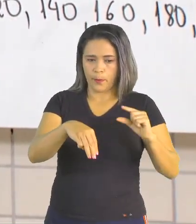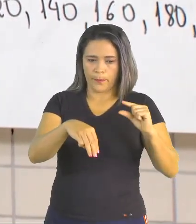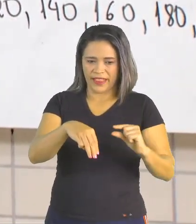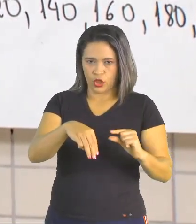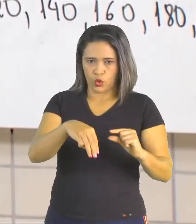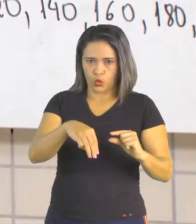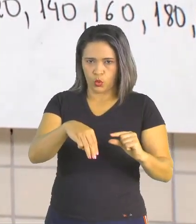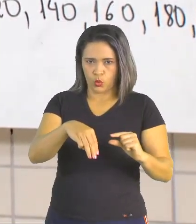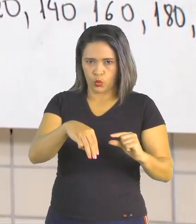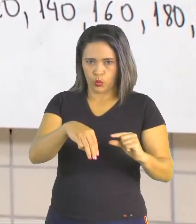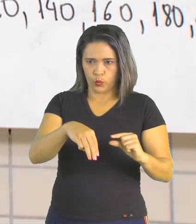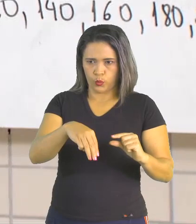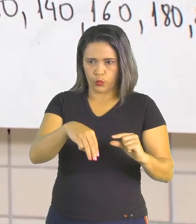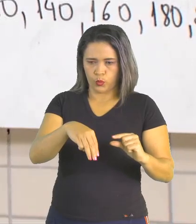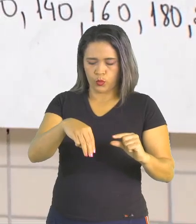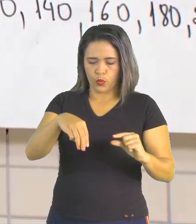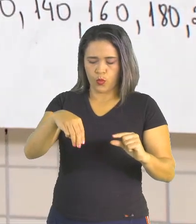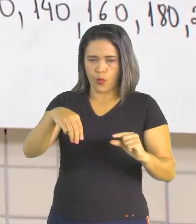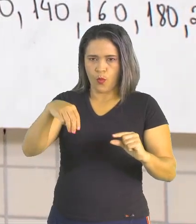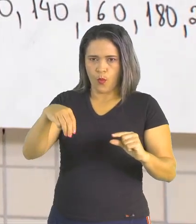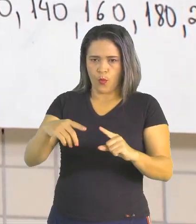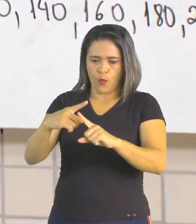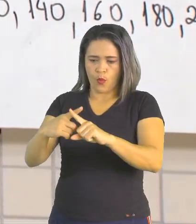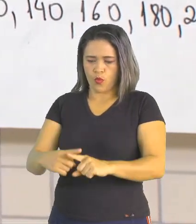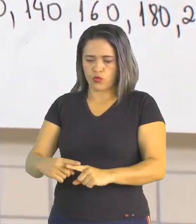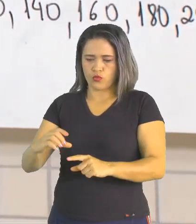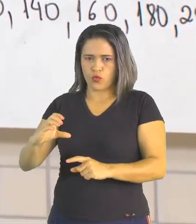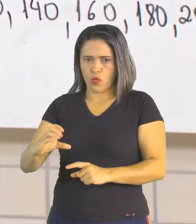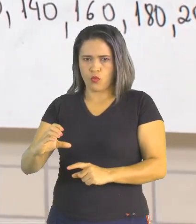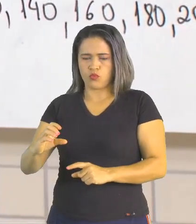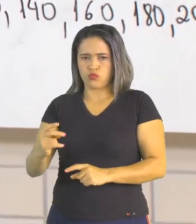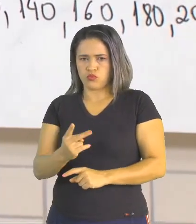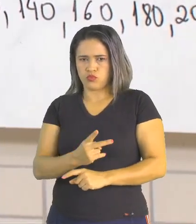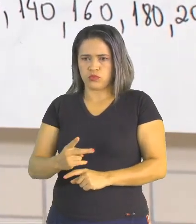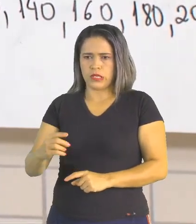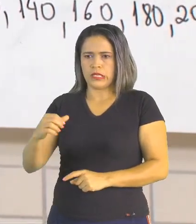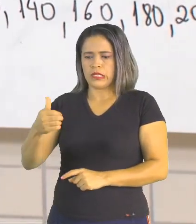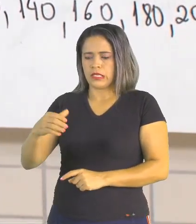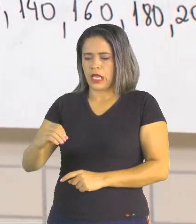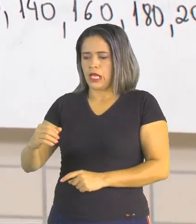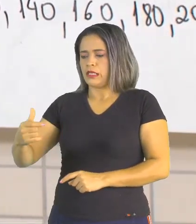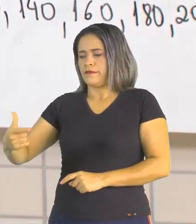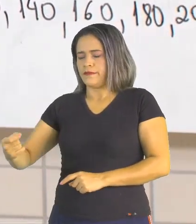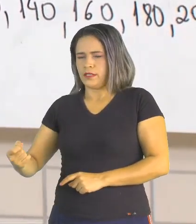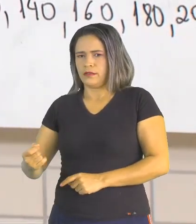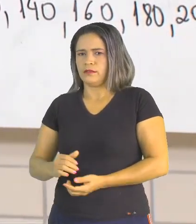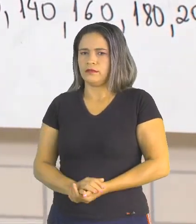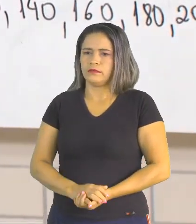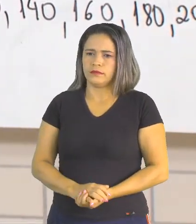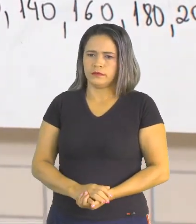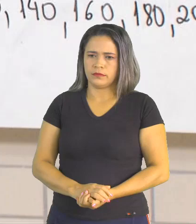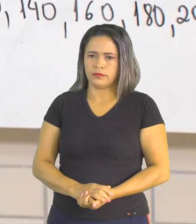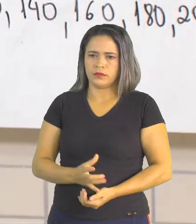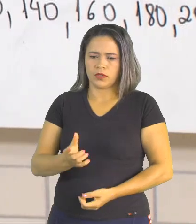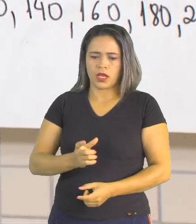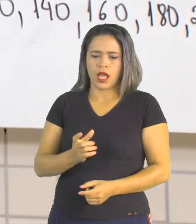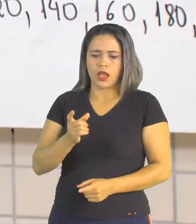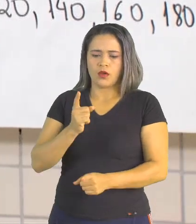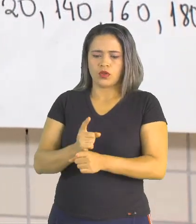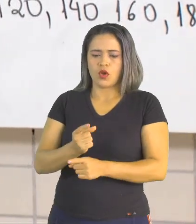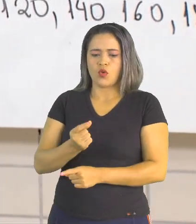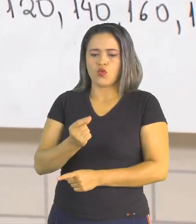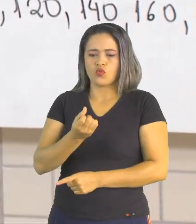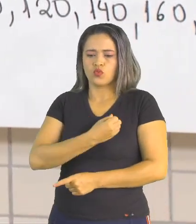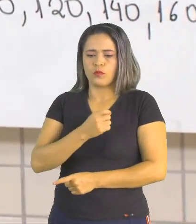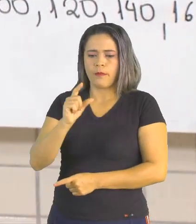menor, mínimo múltiplo comum de 10 e 20. Eu quero encontrar um número menor. Então,